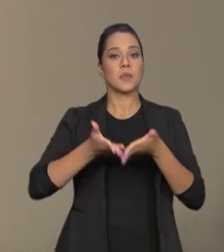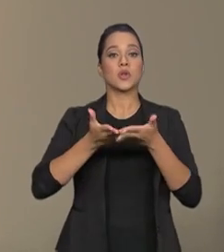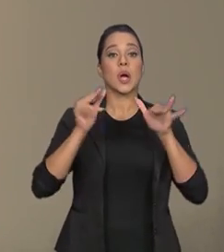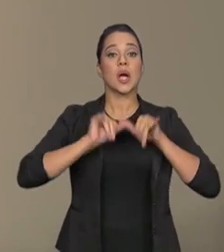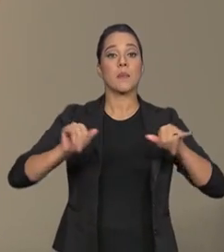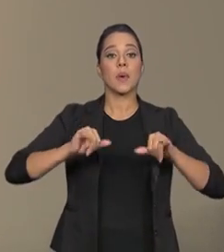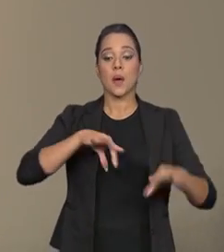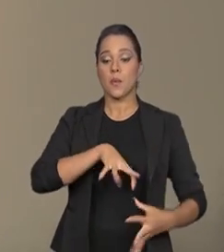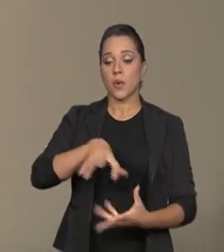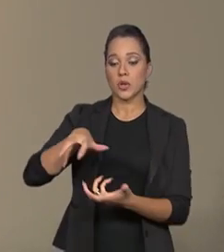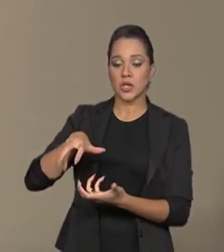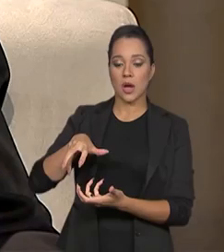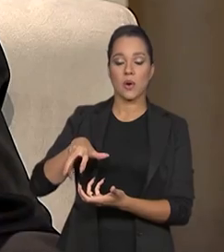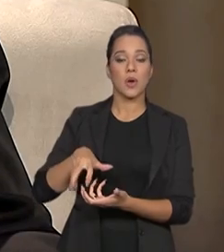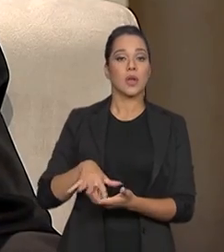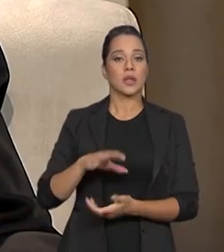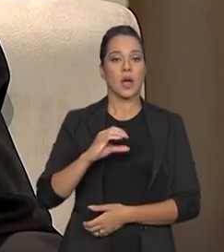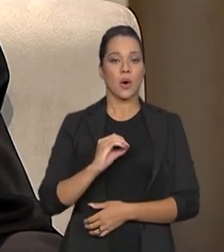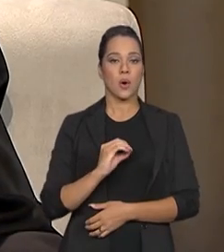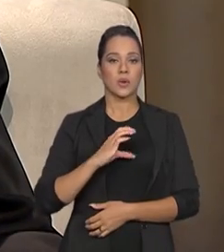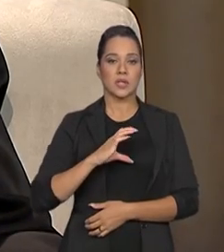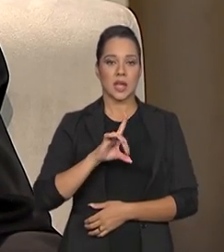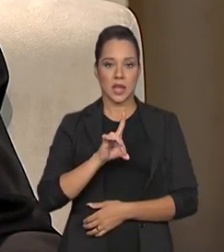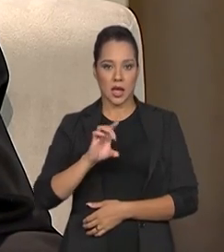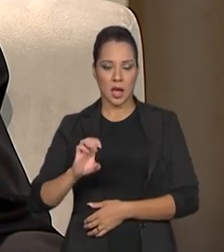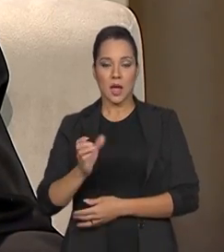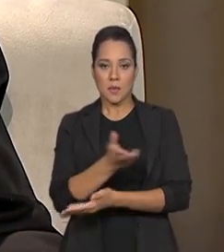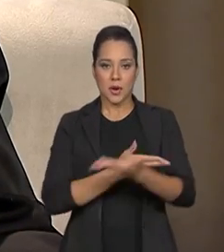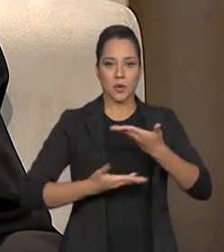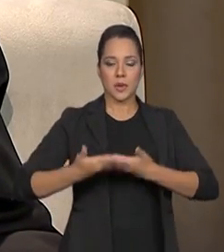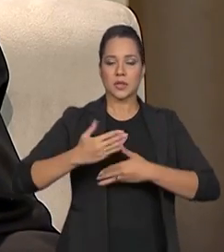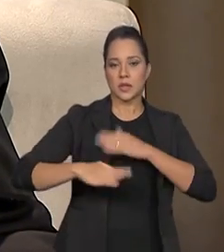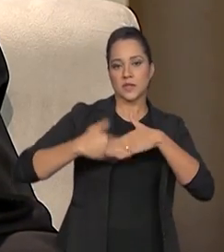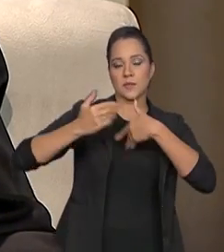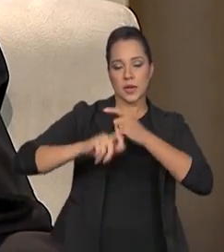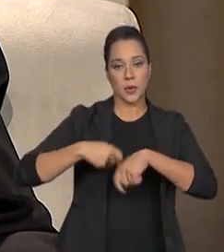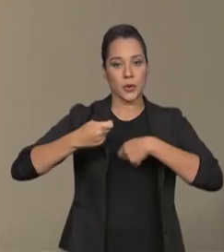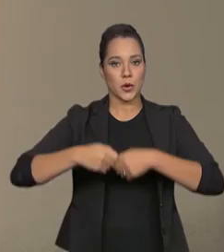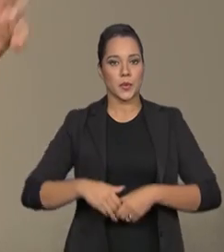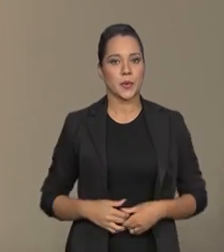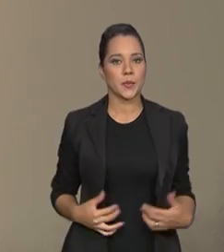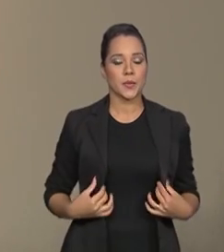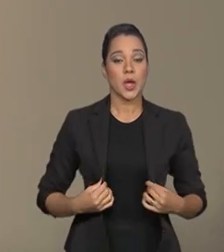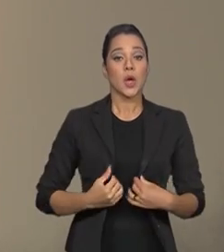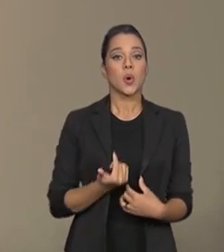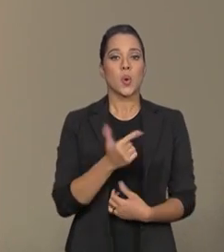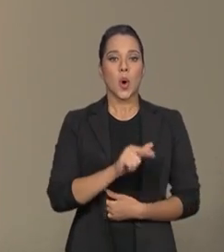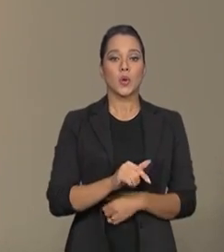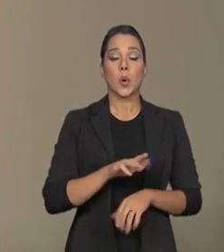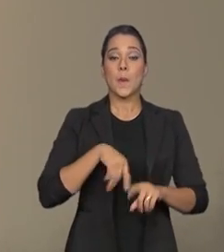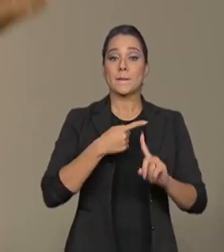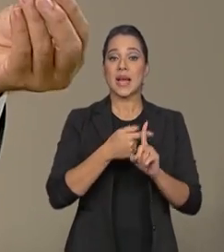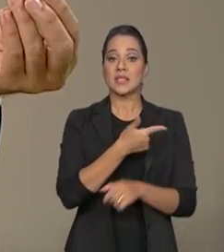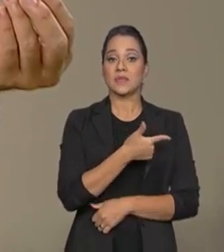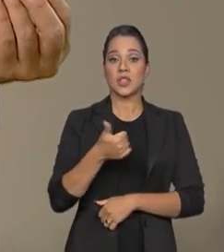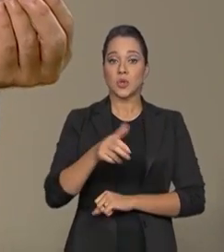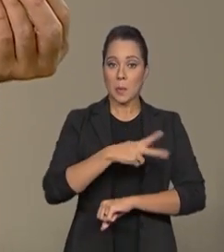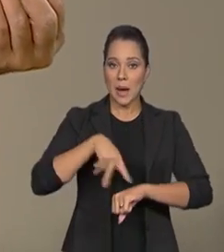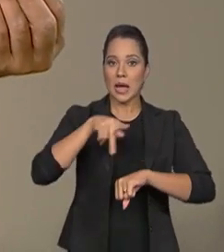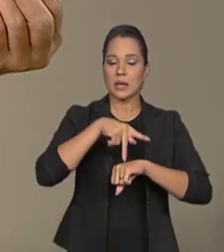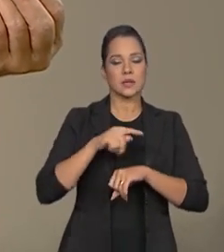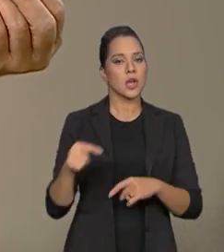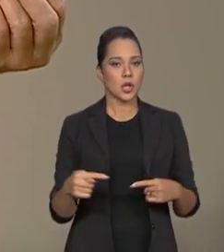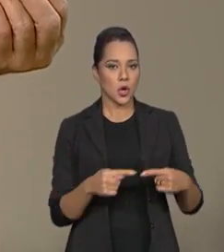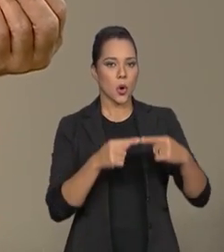Mundial da organização da ocd organização para a cooperação desenvolvimento econômico com outros 21 países está ligado